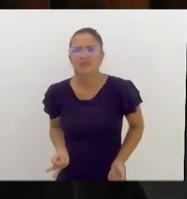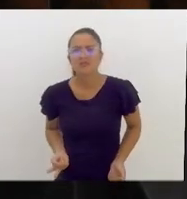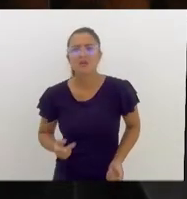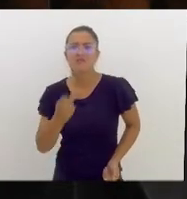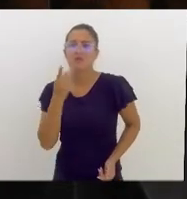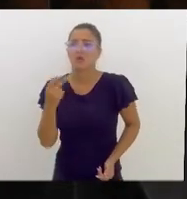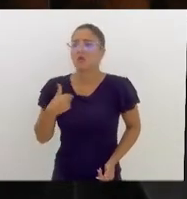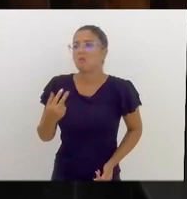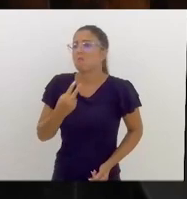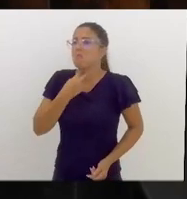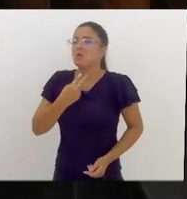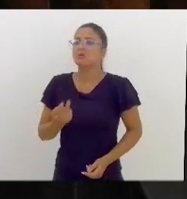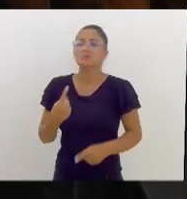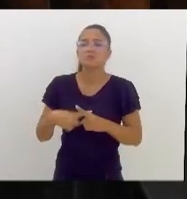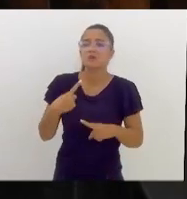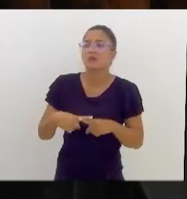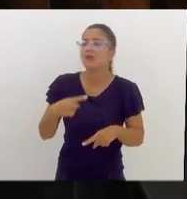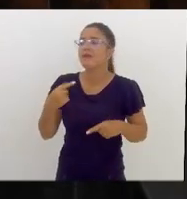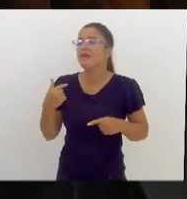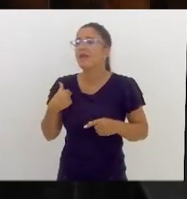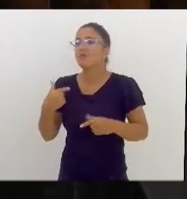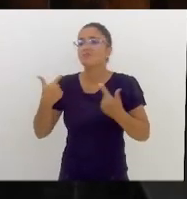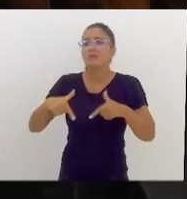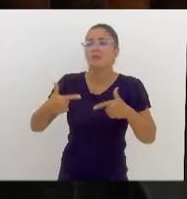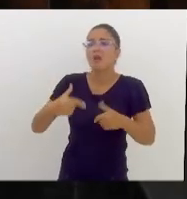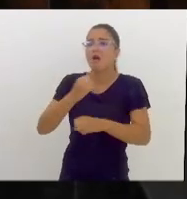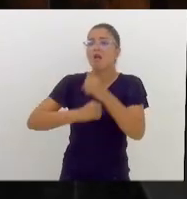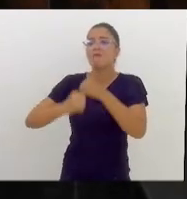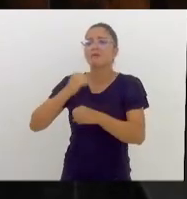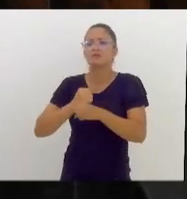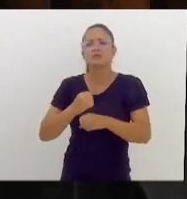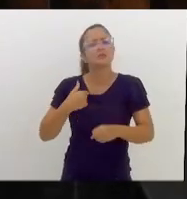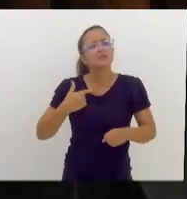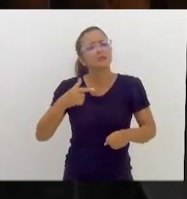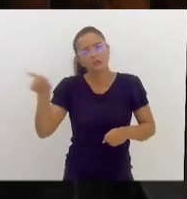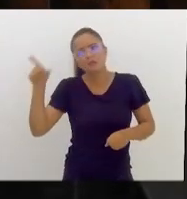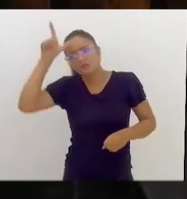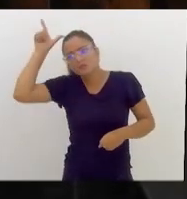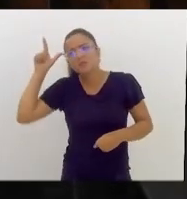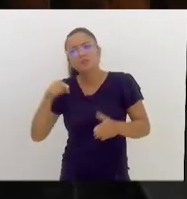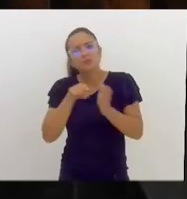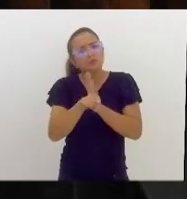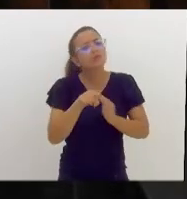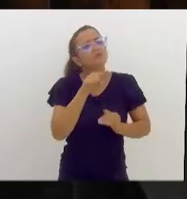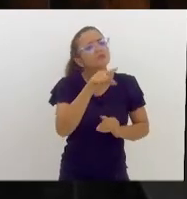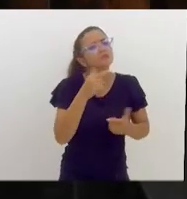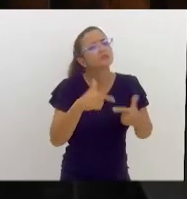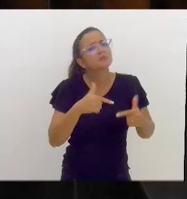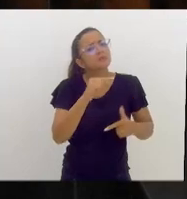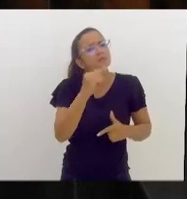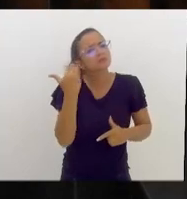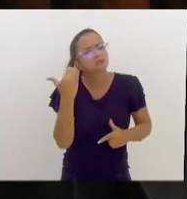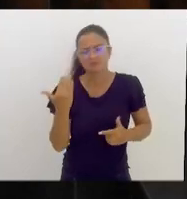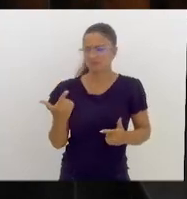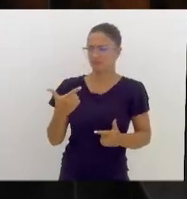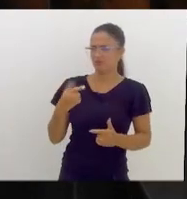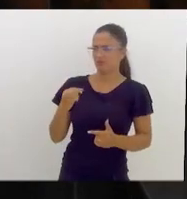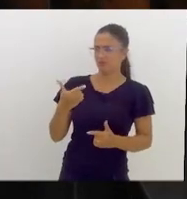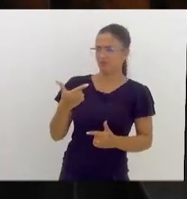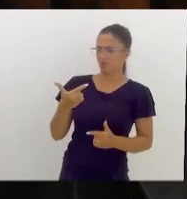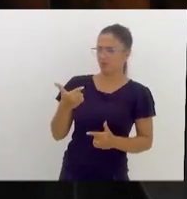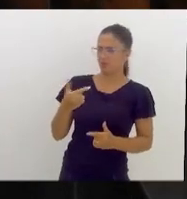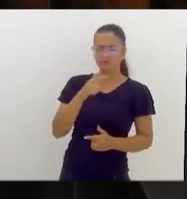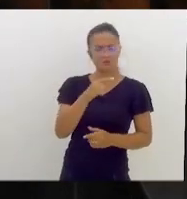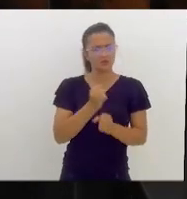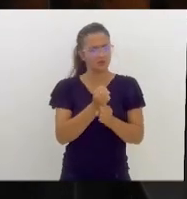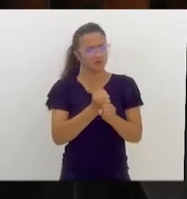ele trabalhou na concessionária no passado. Então, o Luiz Paulo perguntou, o senhor trabalhou lá há pouco tempo? Não, eu trabalhei em 2012, ora. Ele trabalhou há